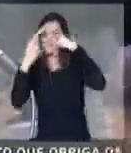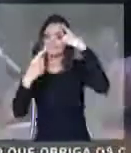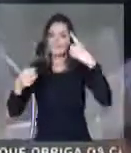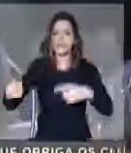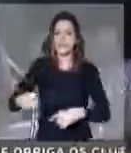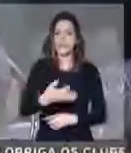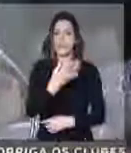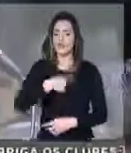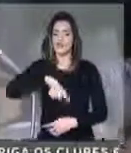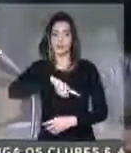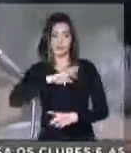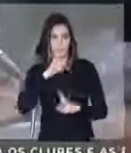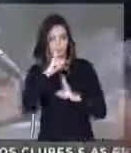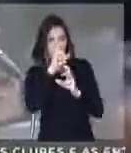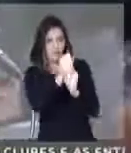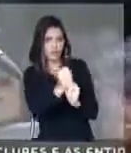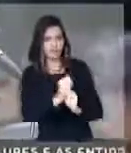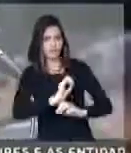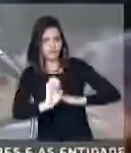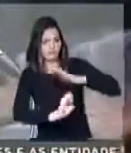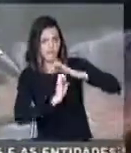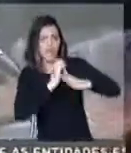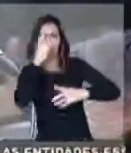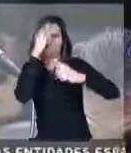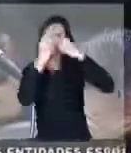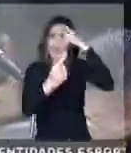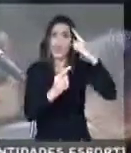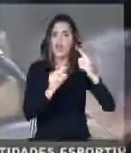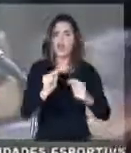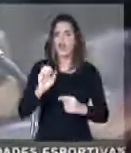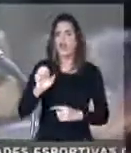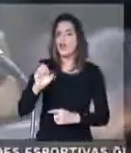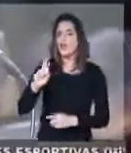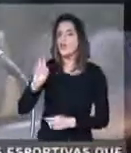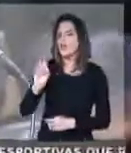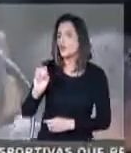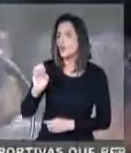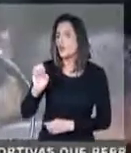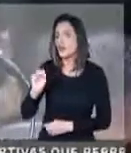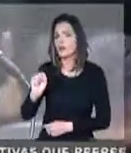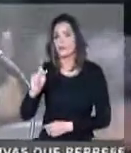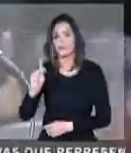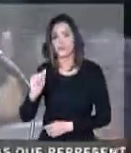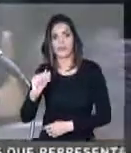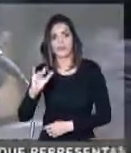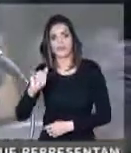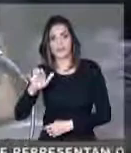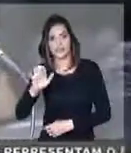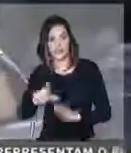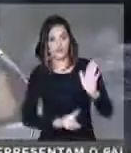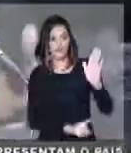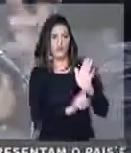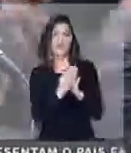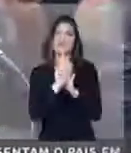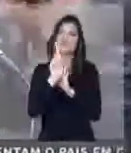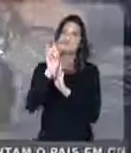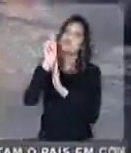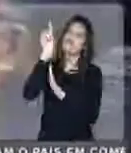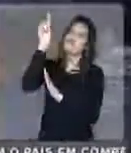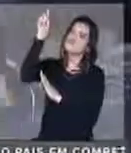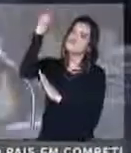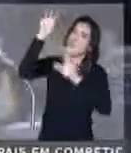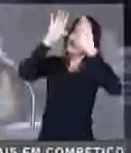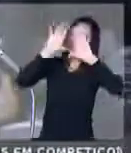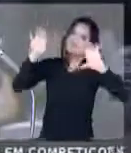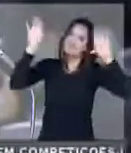gente possa fortalecer o empreendedorismo aeroespacial. Dessa maneira, gerar emprego, gerar renda, e não só